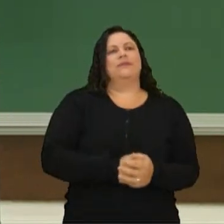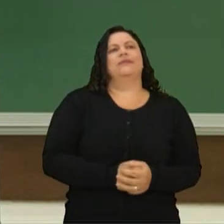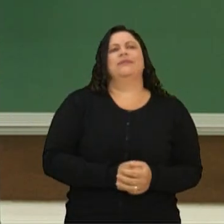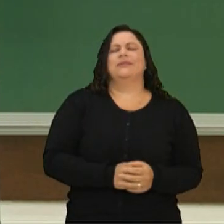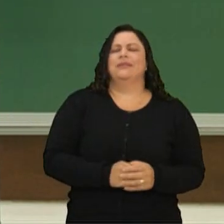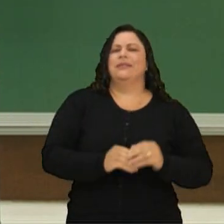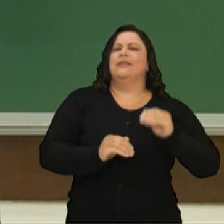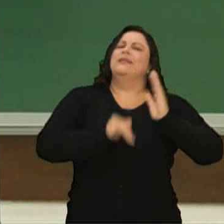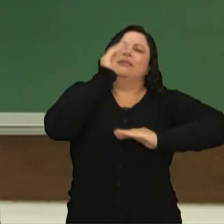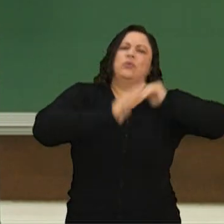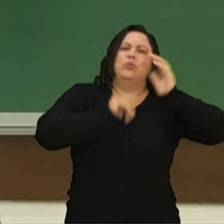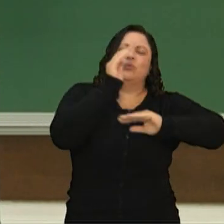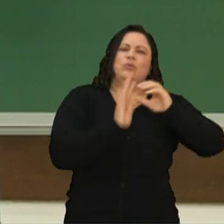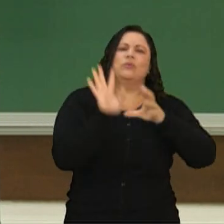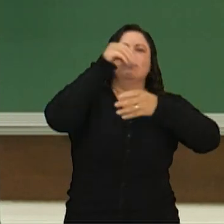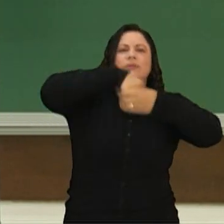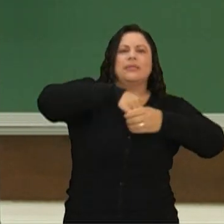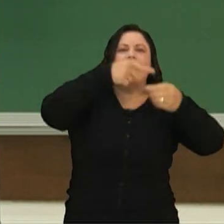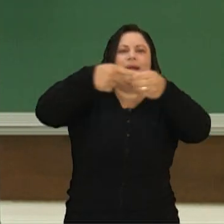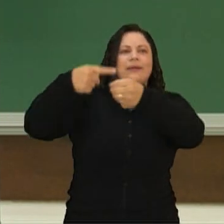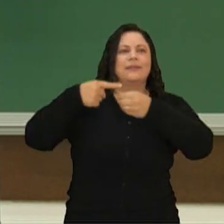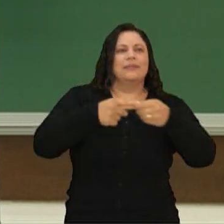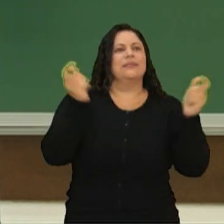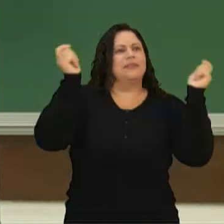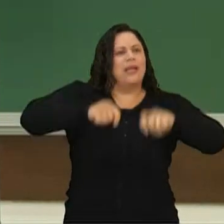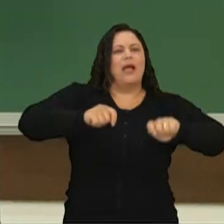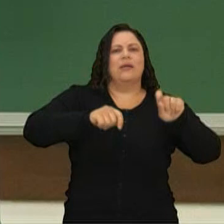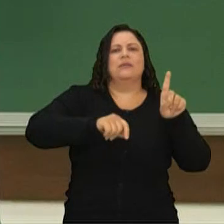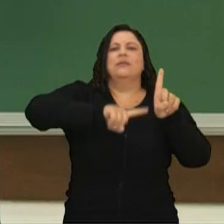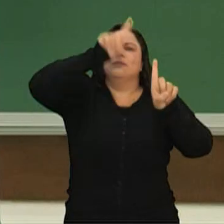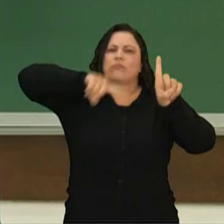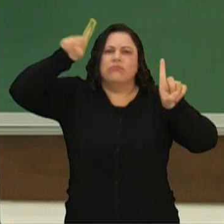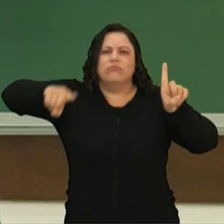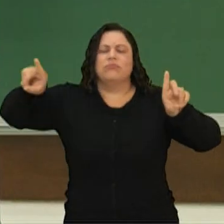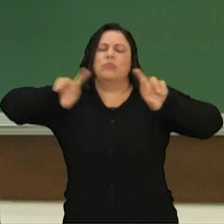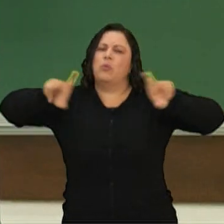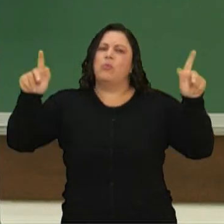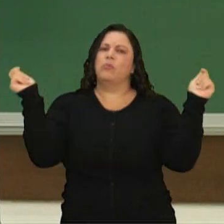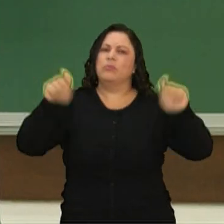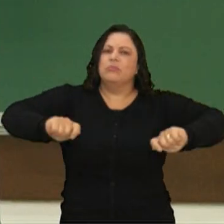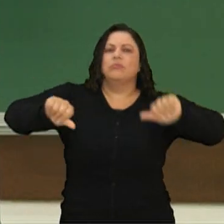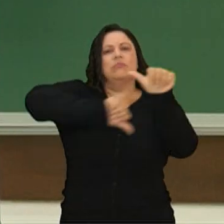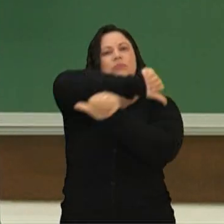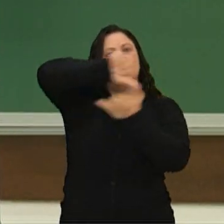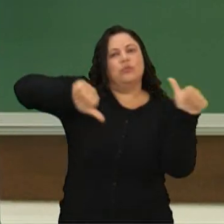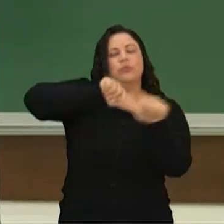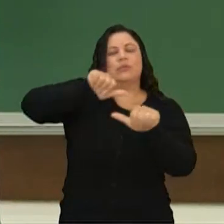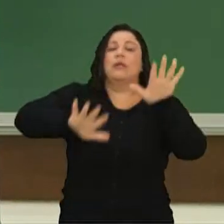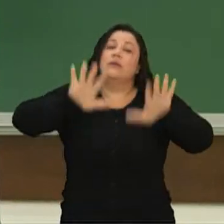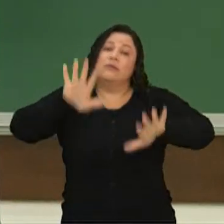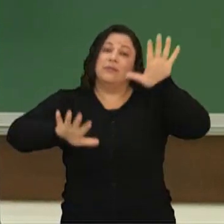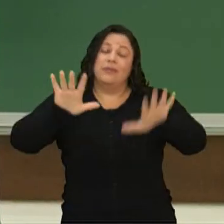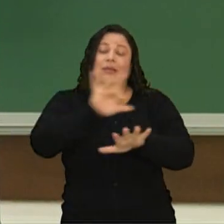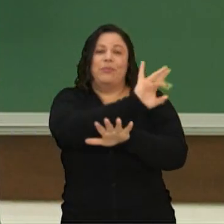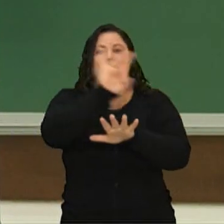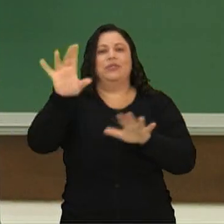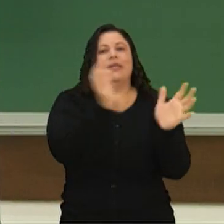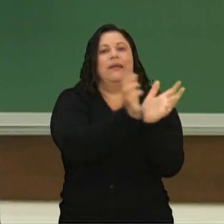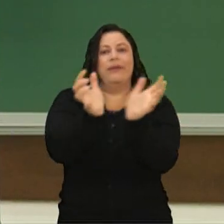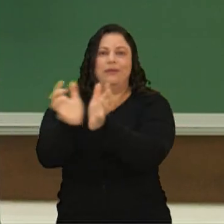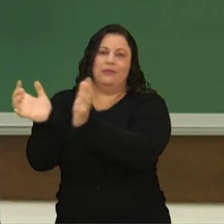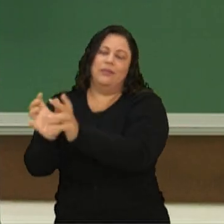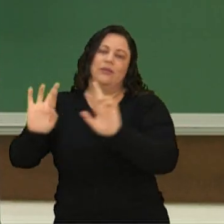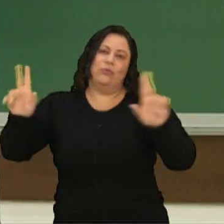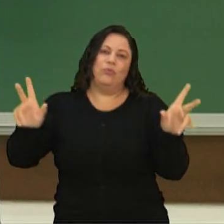sociedade os códigos de conduta. São variáveis, podem mudar dependendo da sociedade ou do seu tempo também, elas